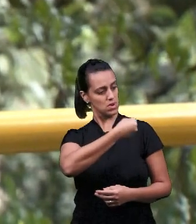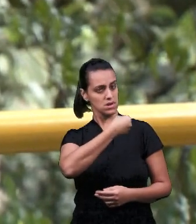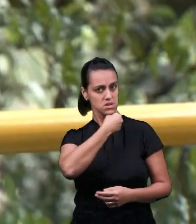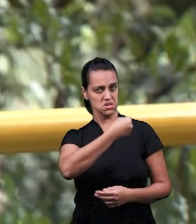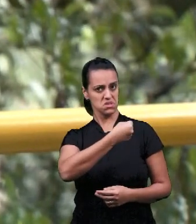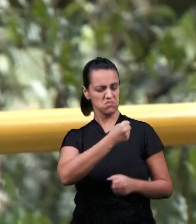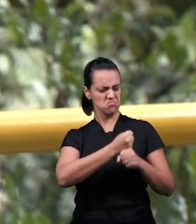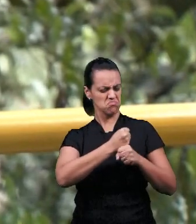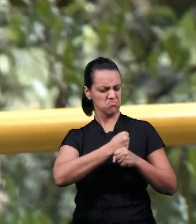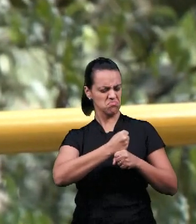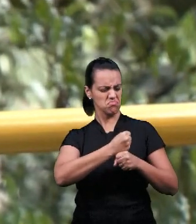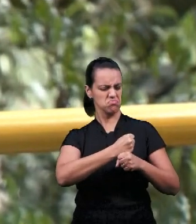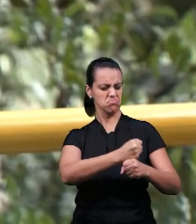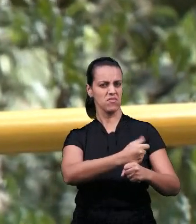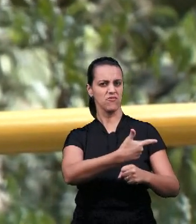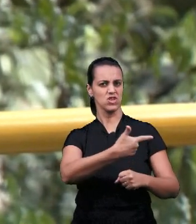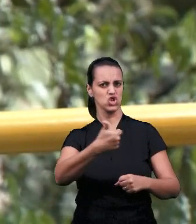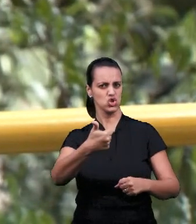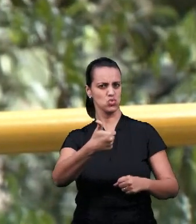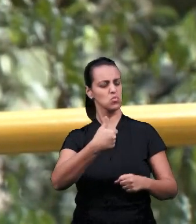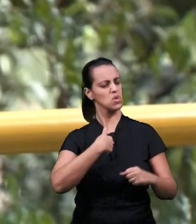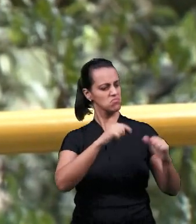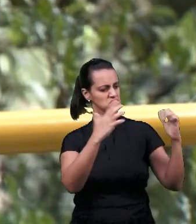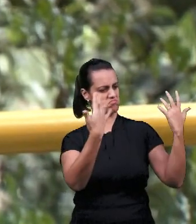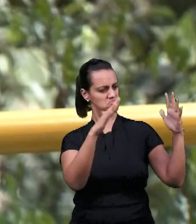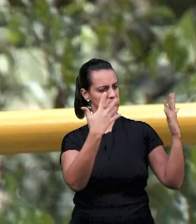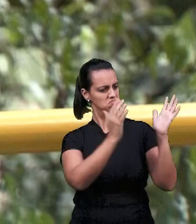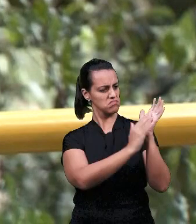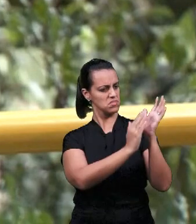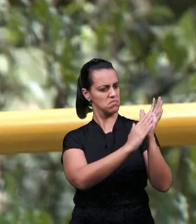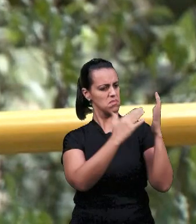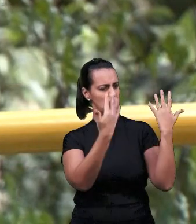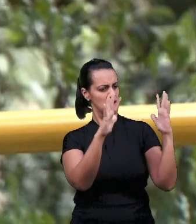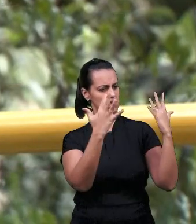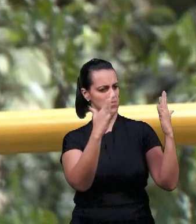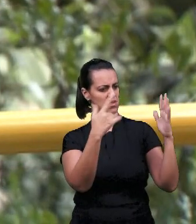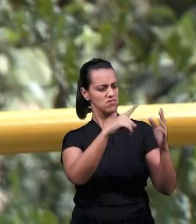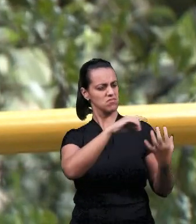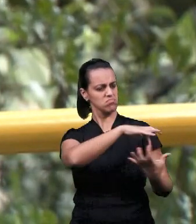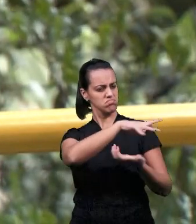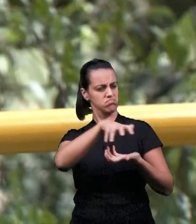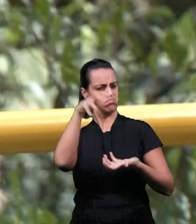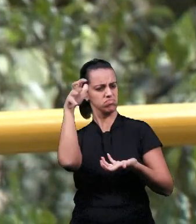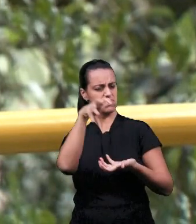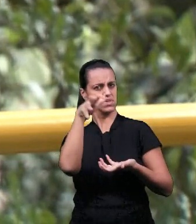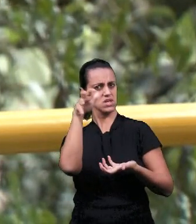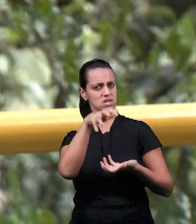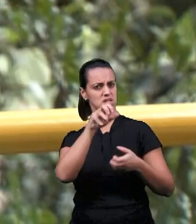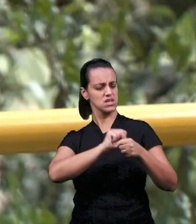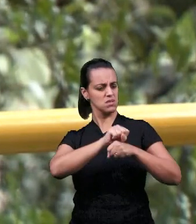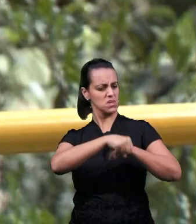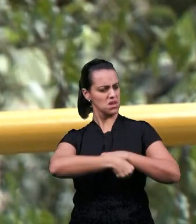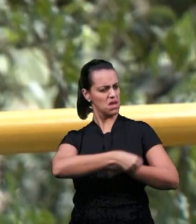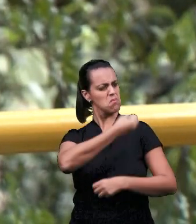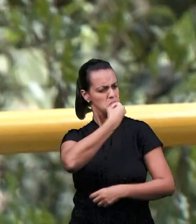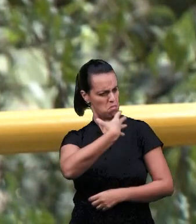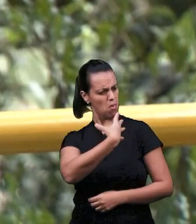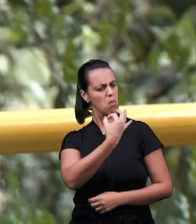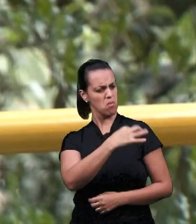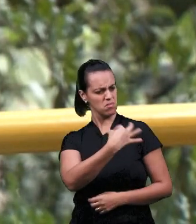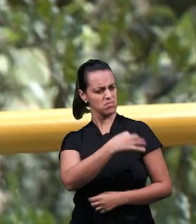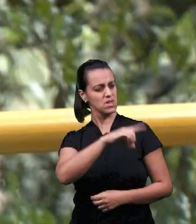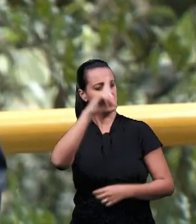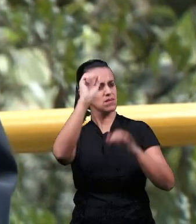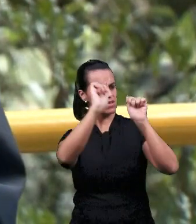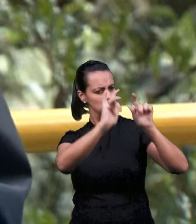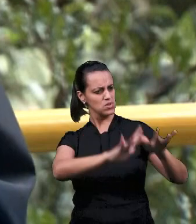de carreira, parabenizo a transmissão do seminário. Muito bom mesmo, que Deus